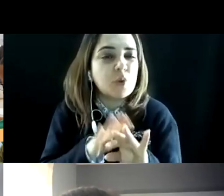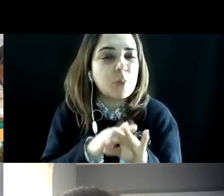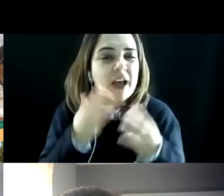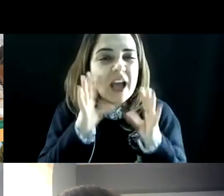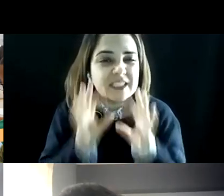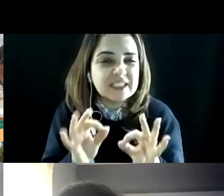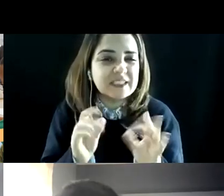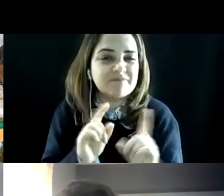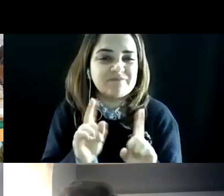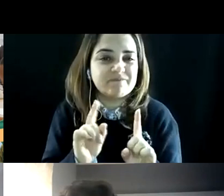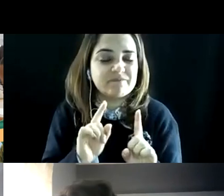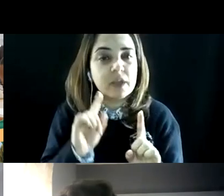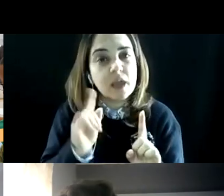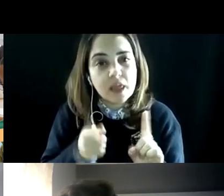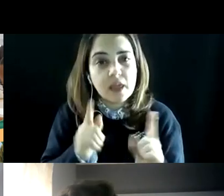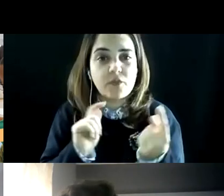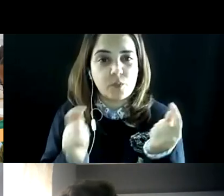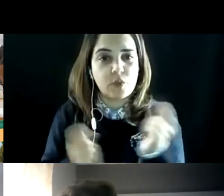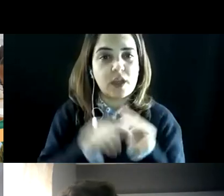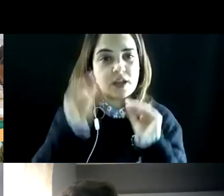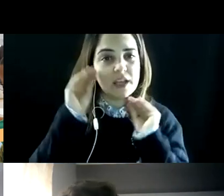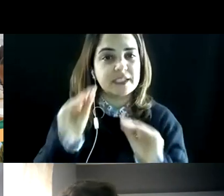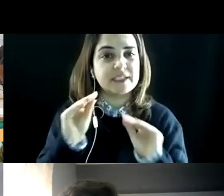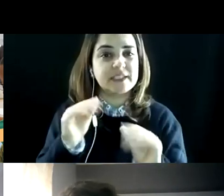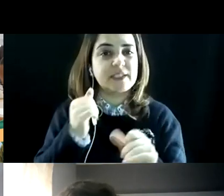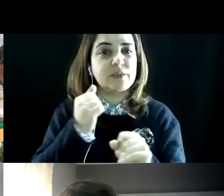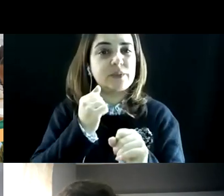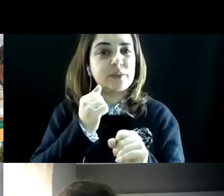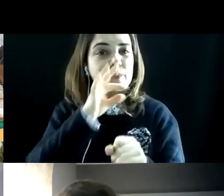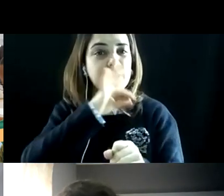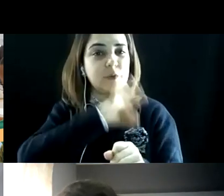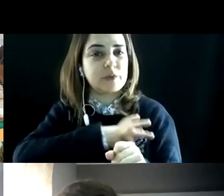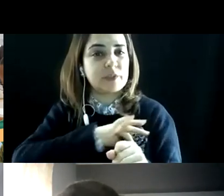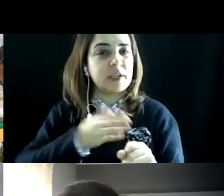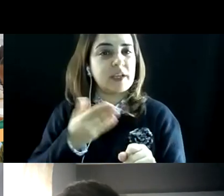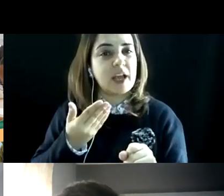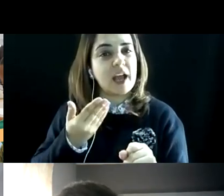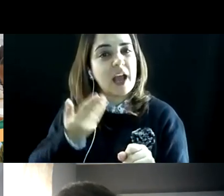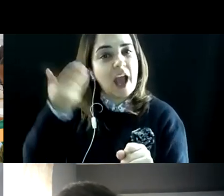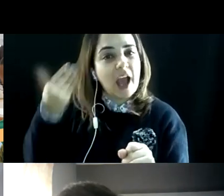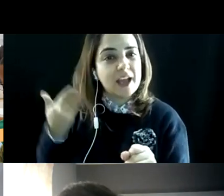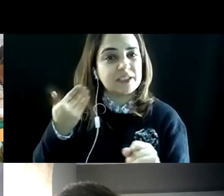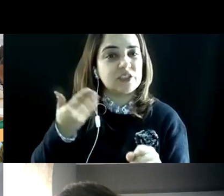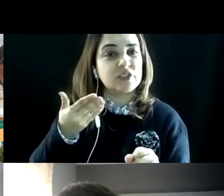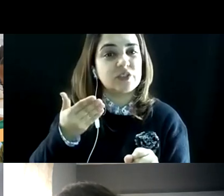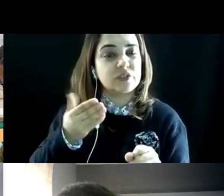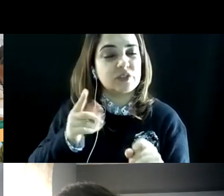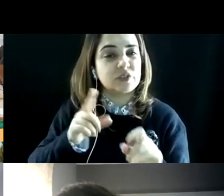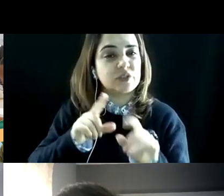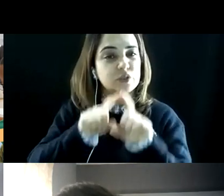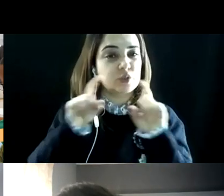é o ensino profissional antes do secundário, que são os